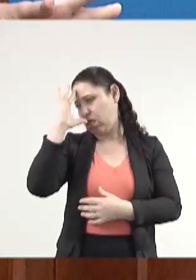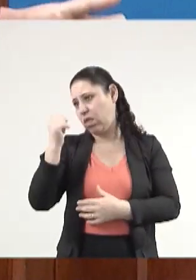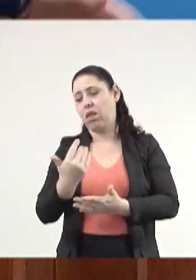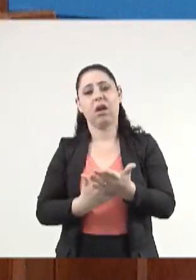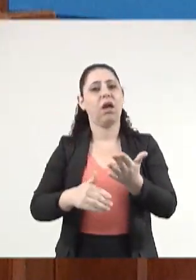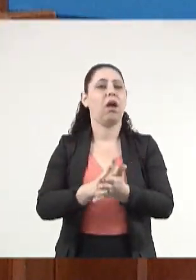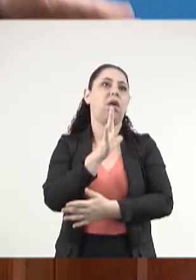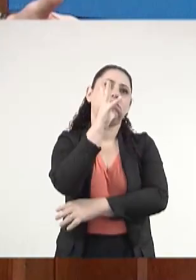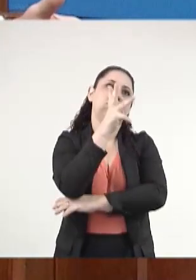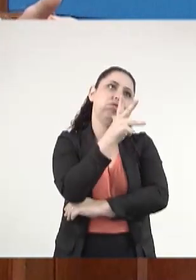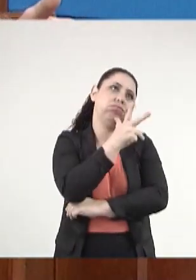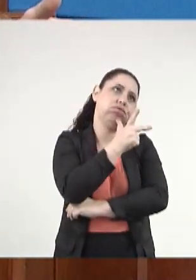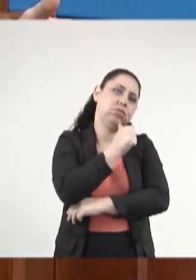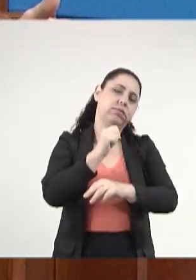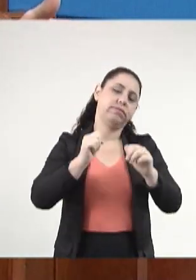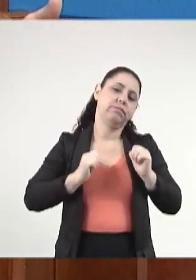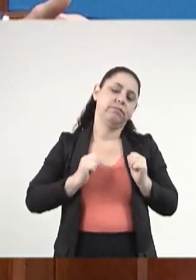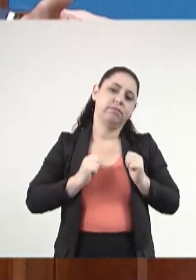decide